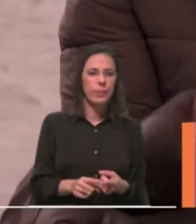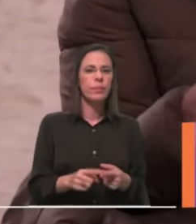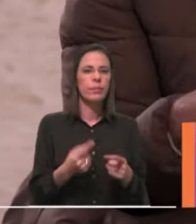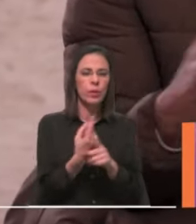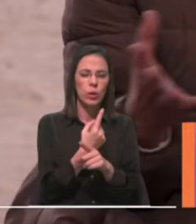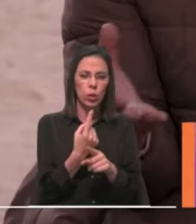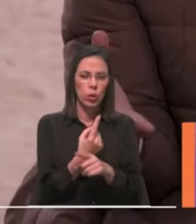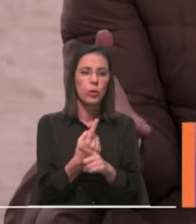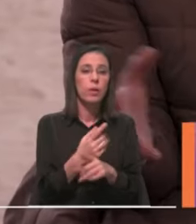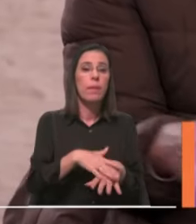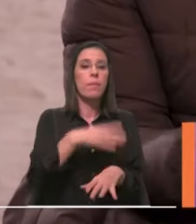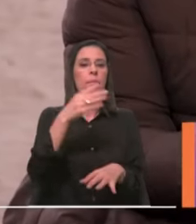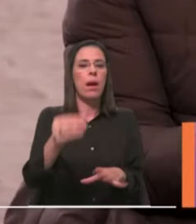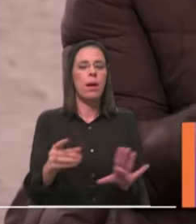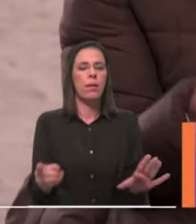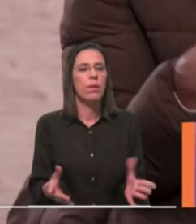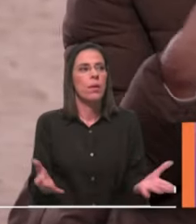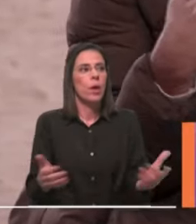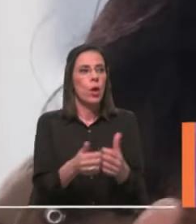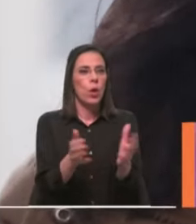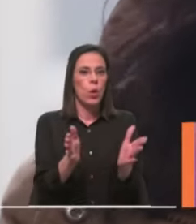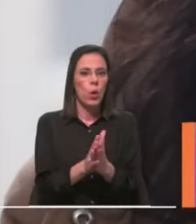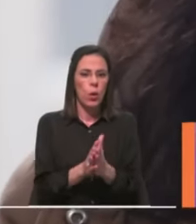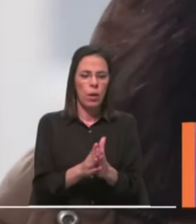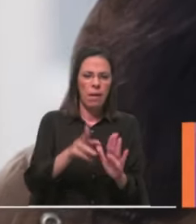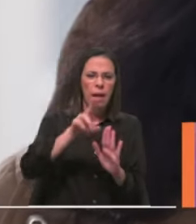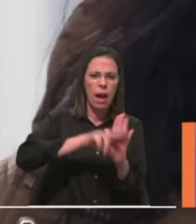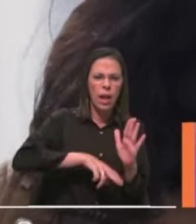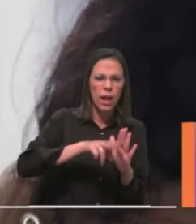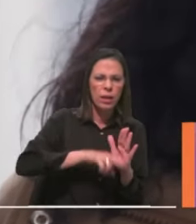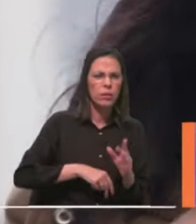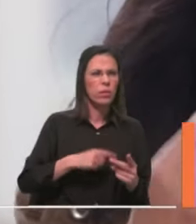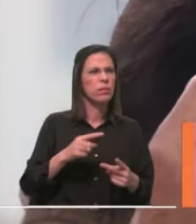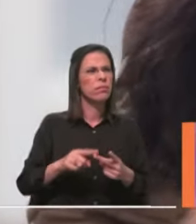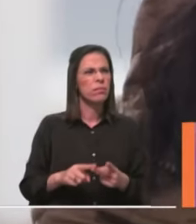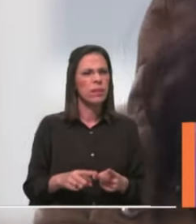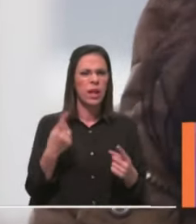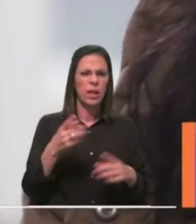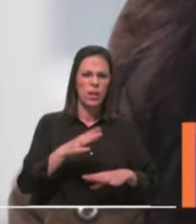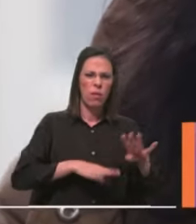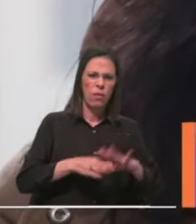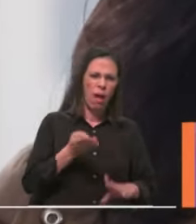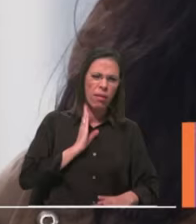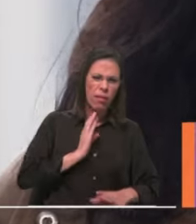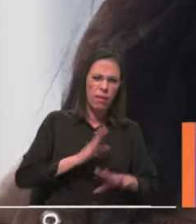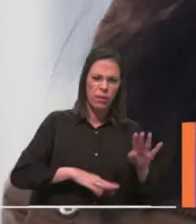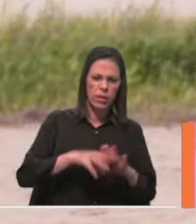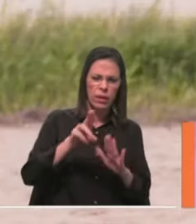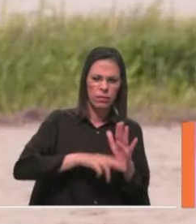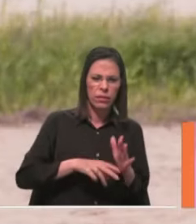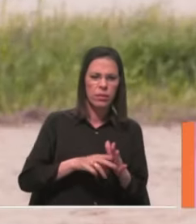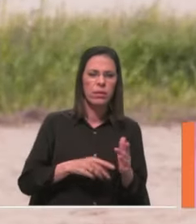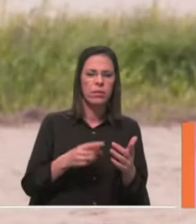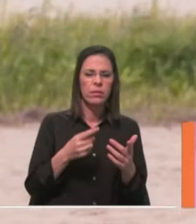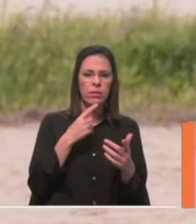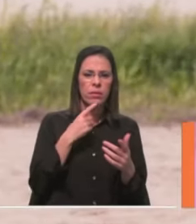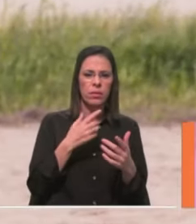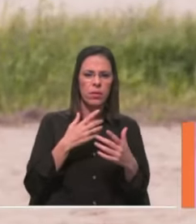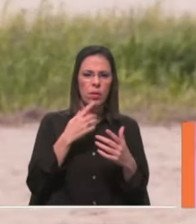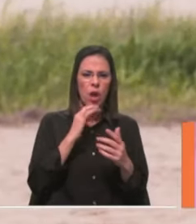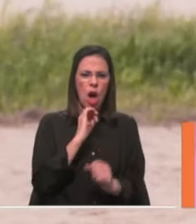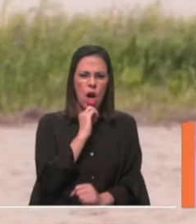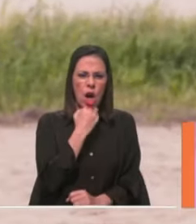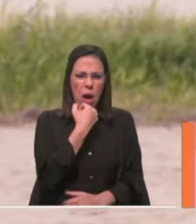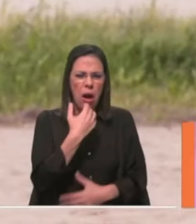este... Pois eu mais tarde é que venho a saber. Com todos estes relatórios, com todo este... O que tinham que fazer, arrastarem... Os códigos.